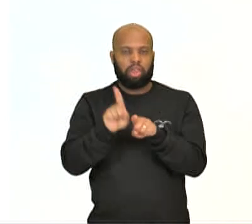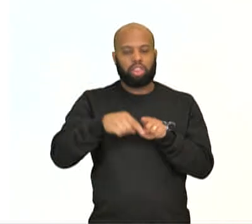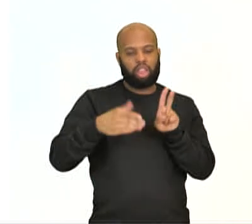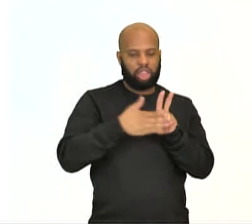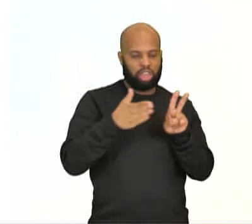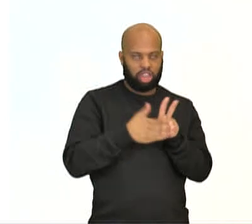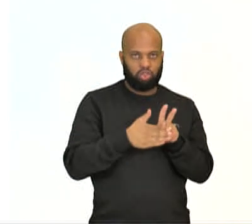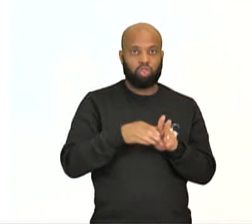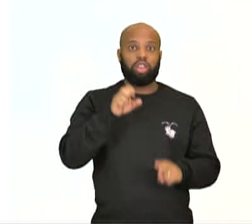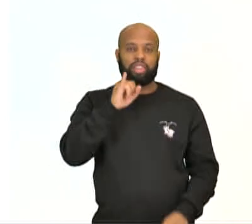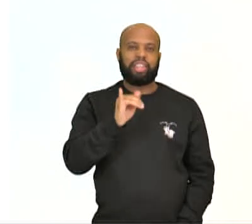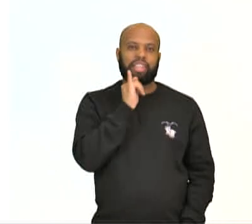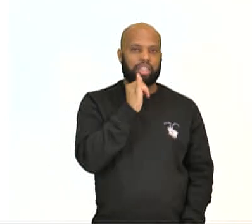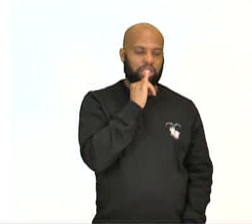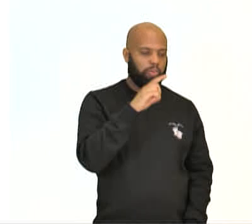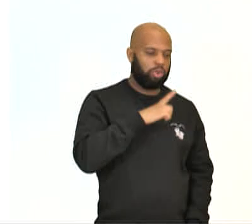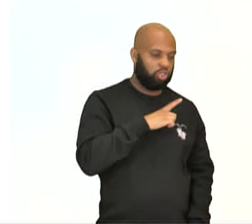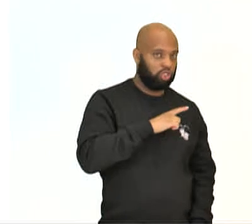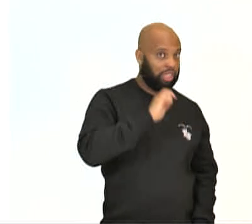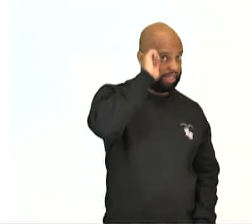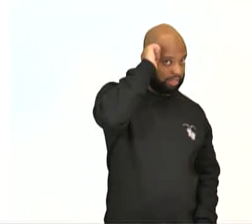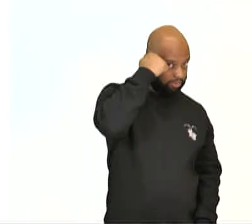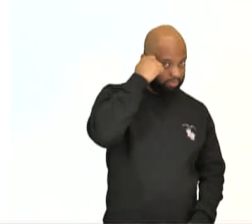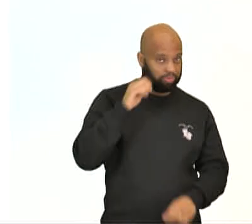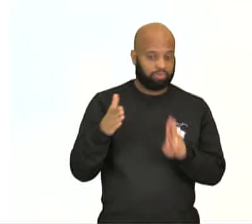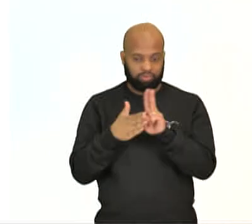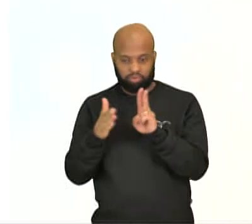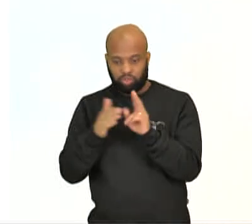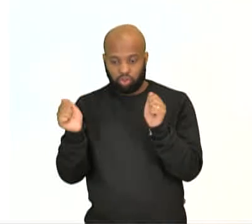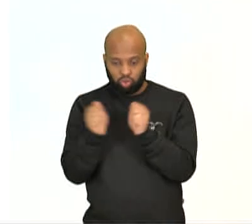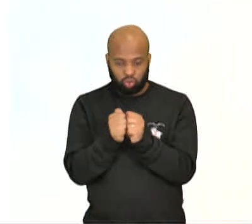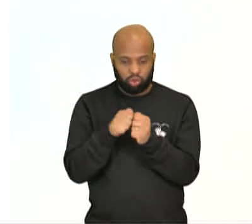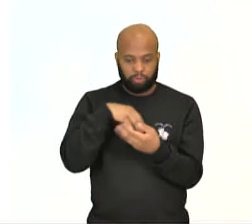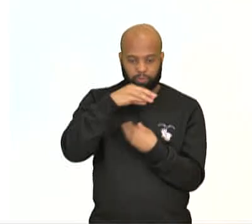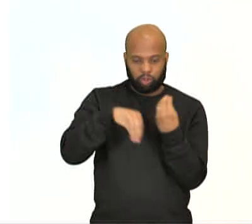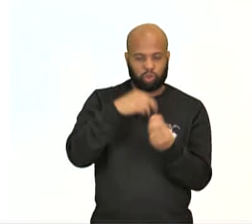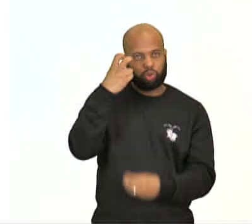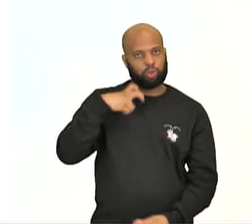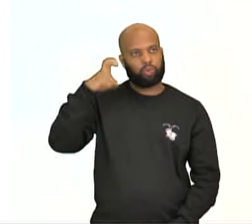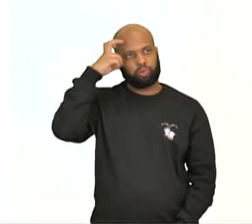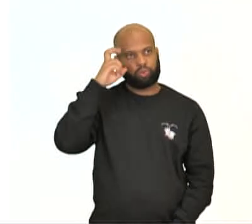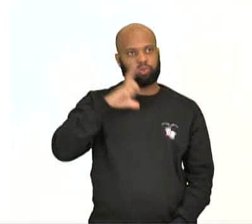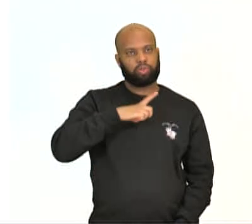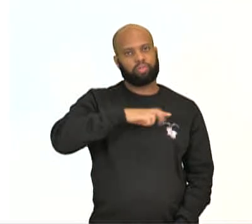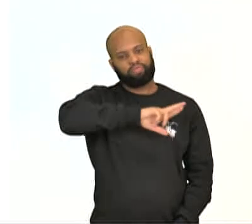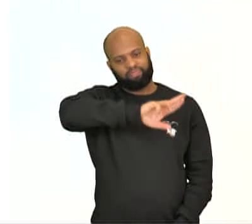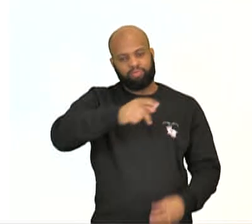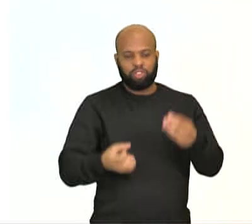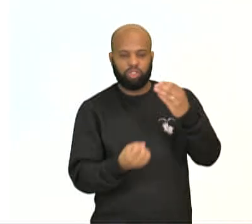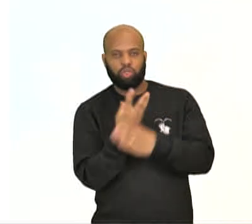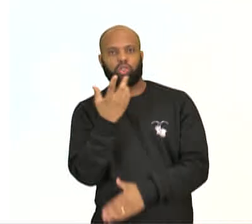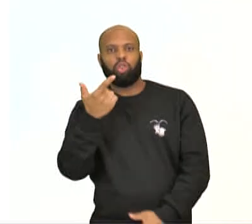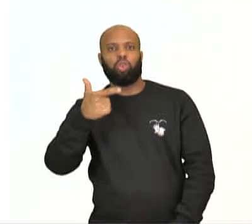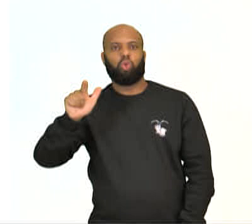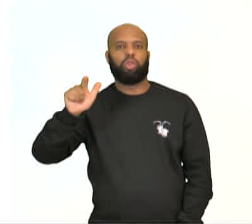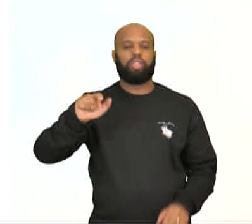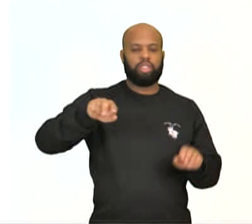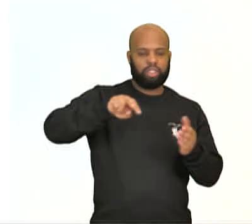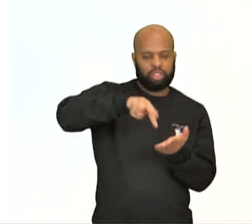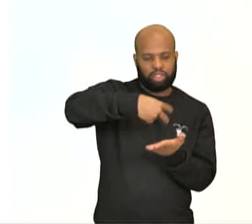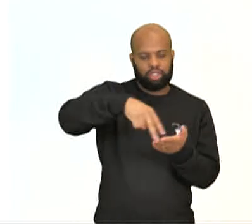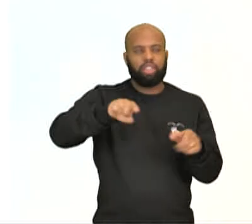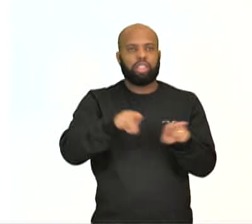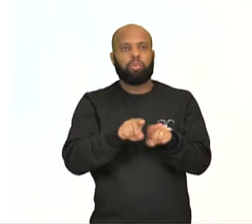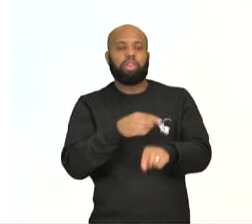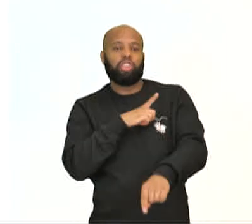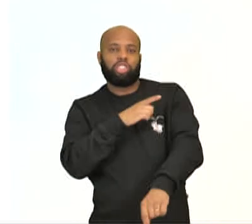com o negro, eles juntaram as suas culturas e dali saíram várias outras danças. O branco também,